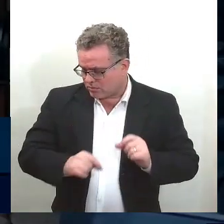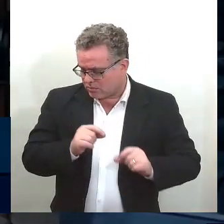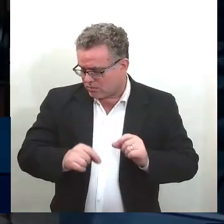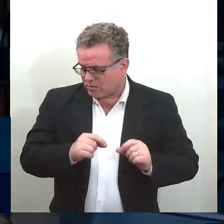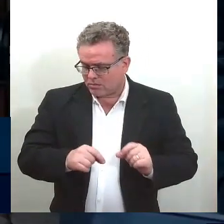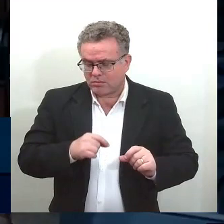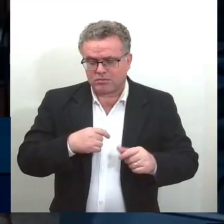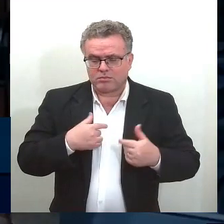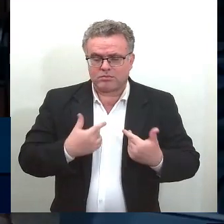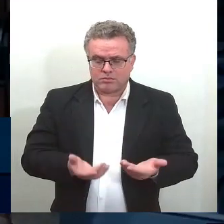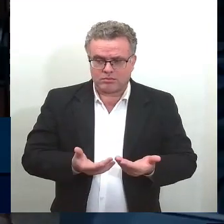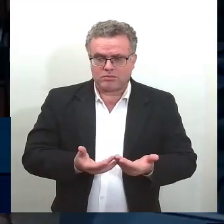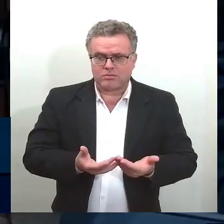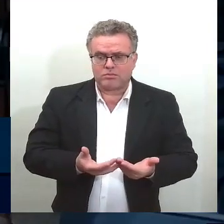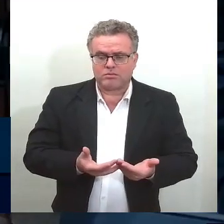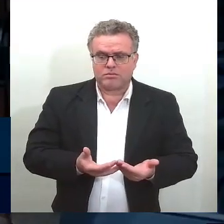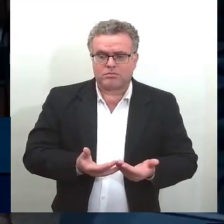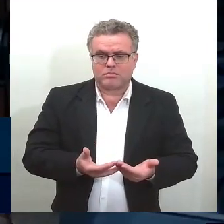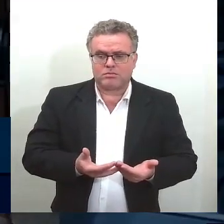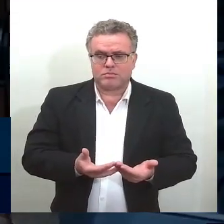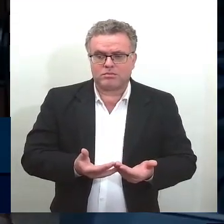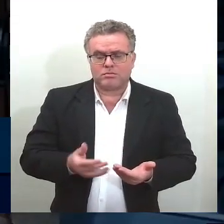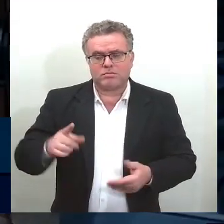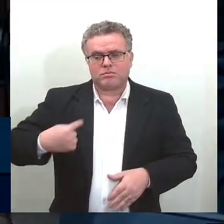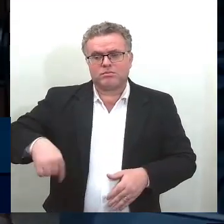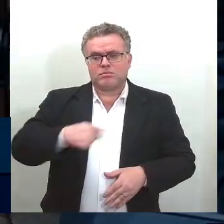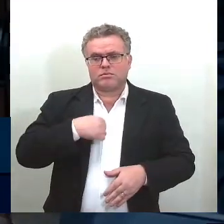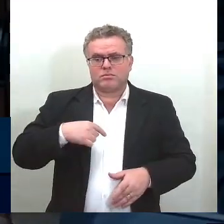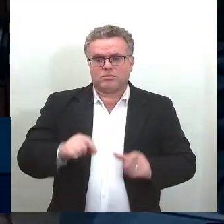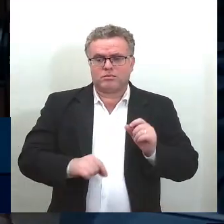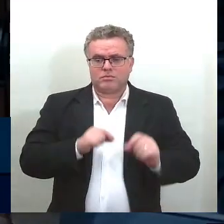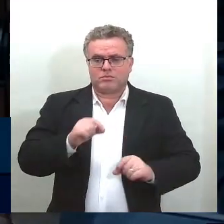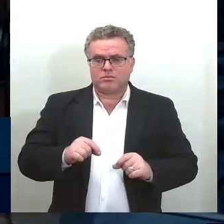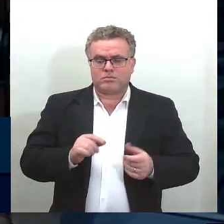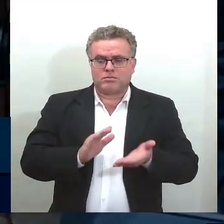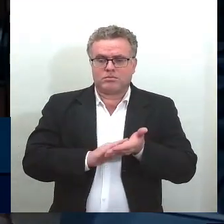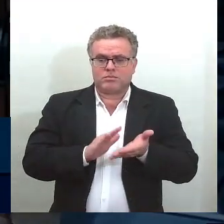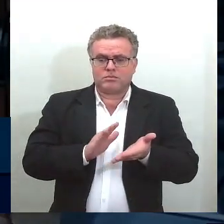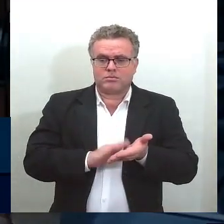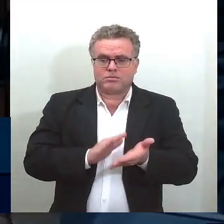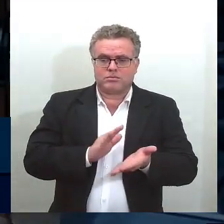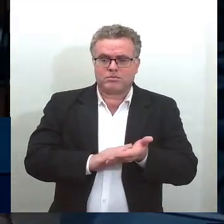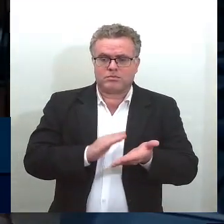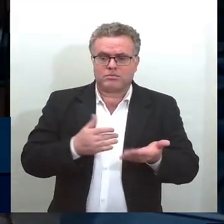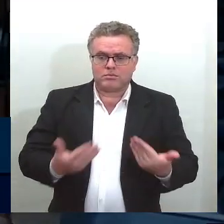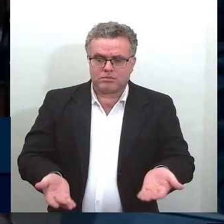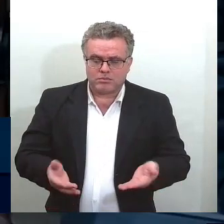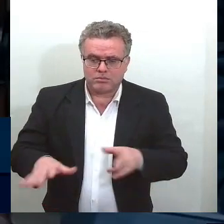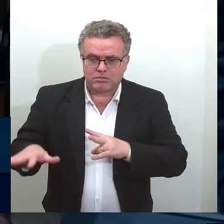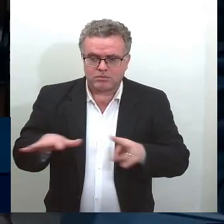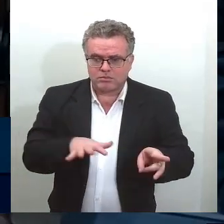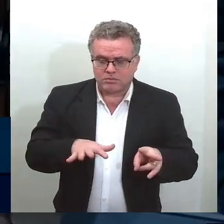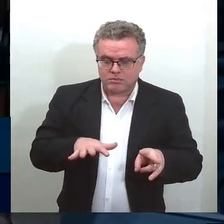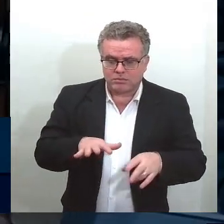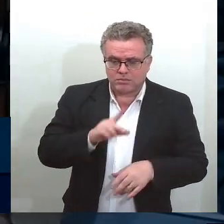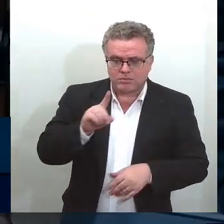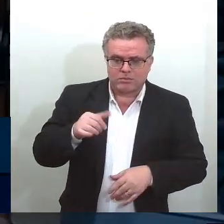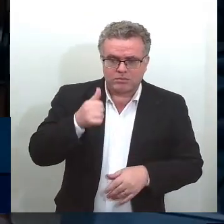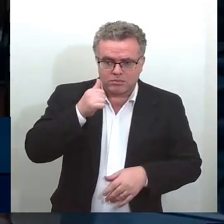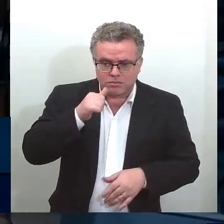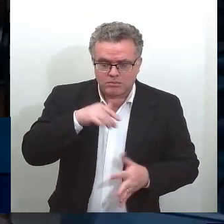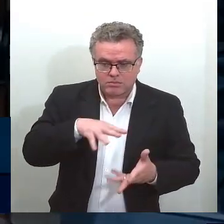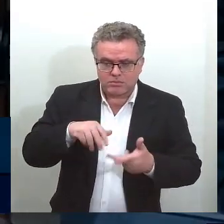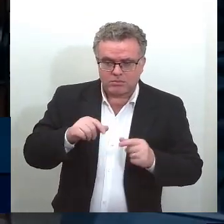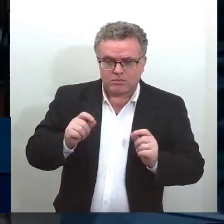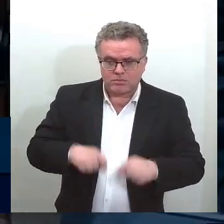nós mulheres estamos de parabéns, não só na Semana da Mulher, eu acho que sempre, viu? Então,